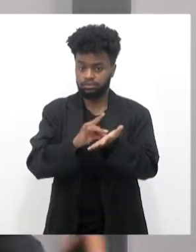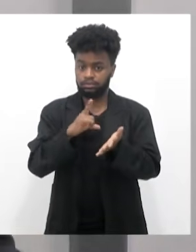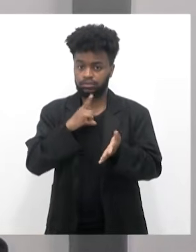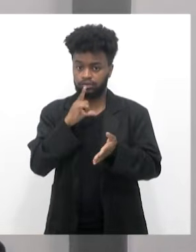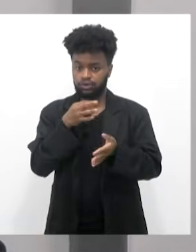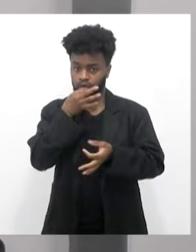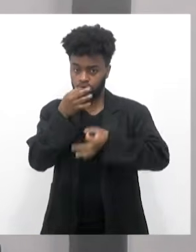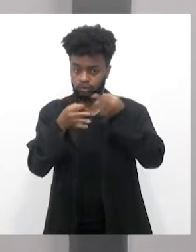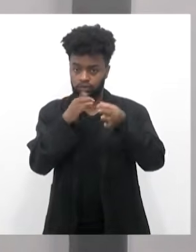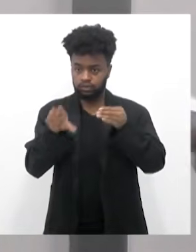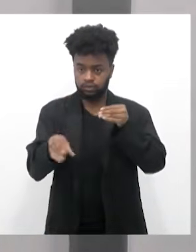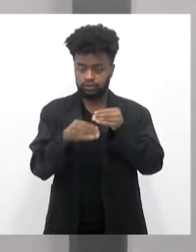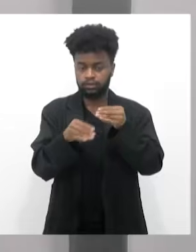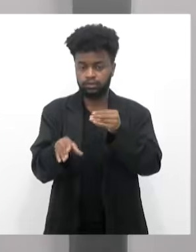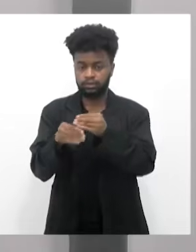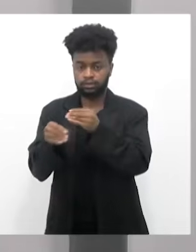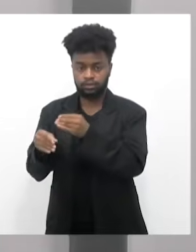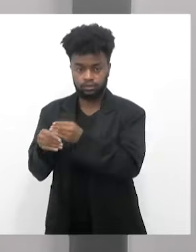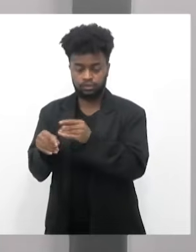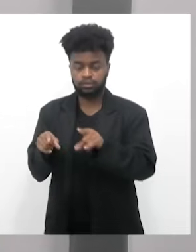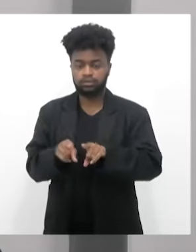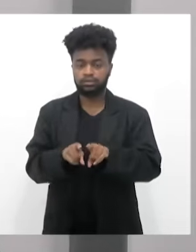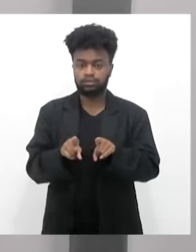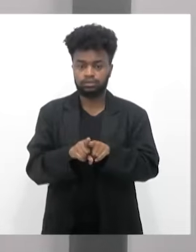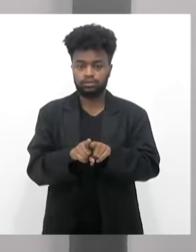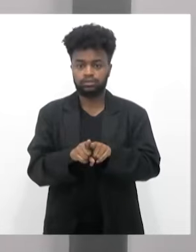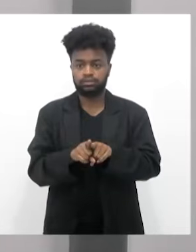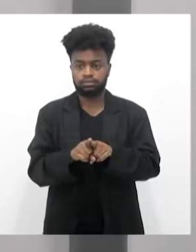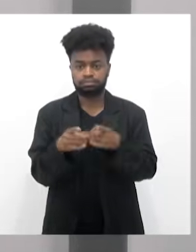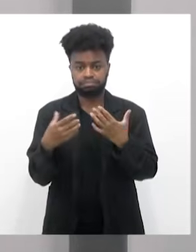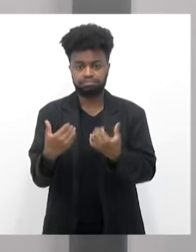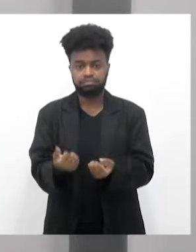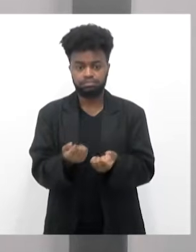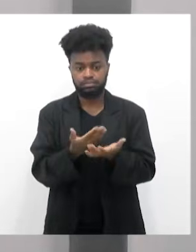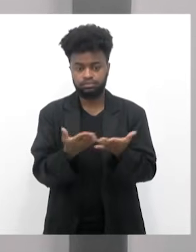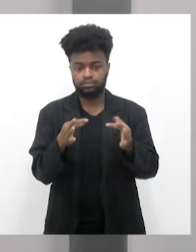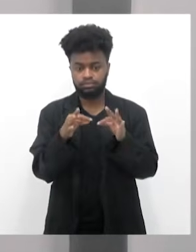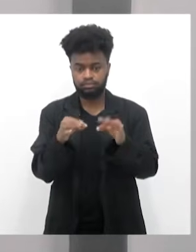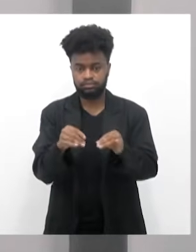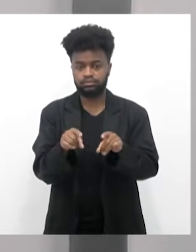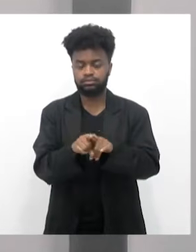as sugestões que foram apresentadas e devidamente acatadas e já